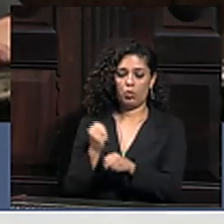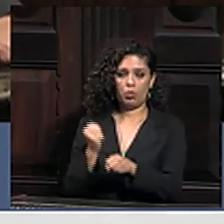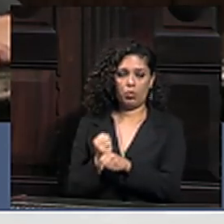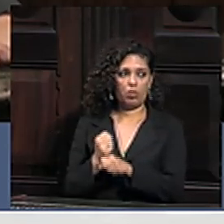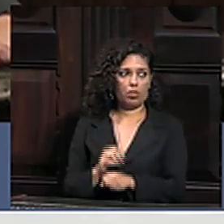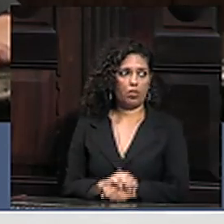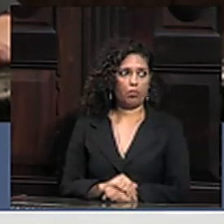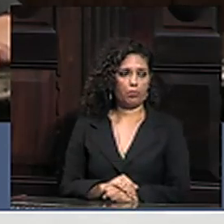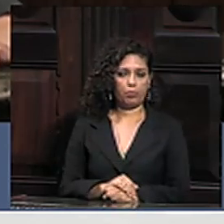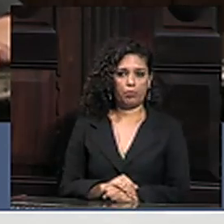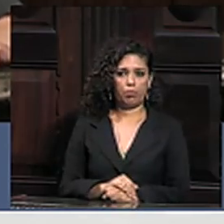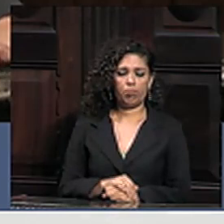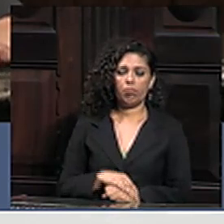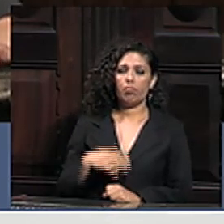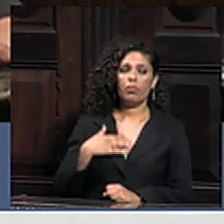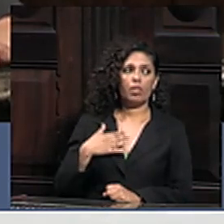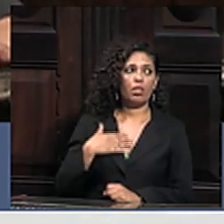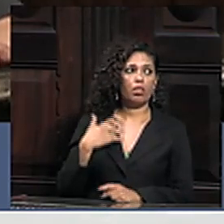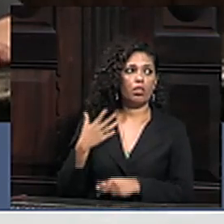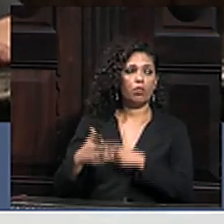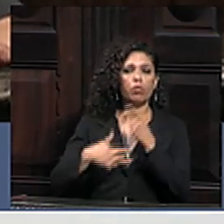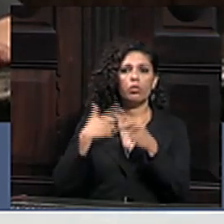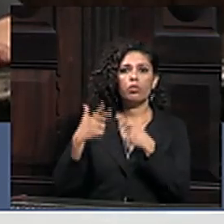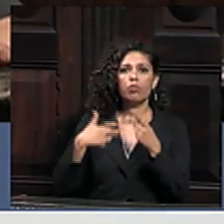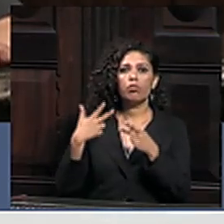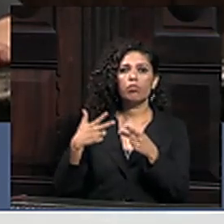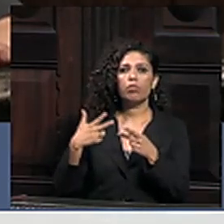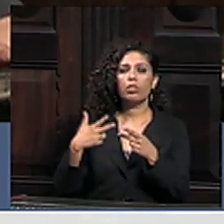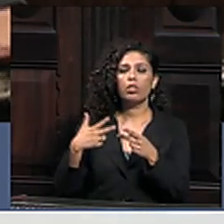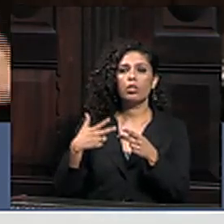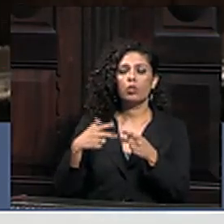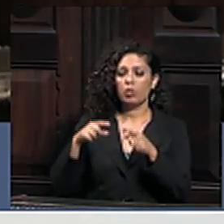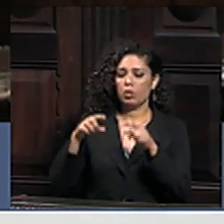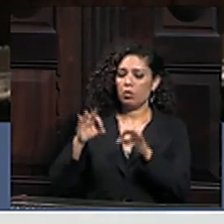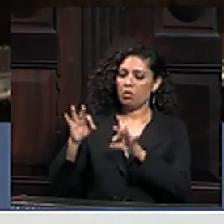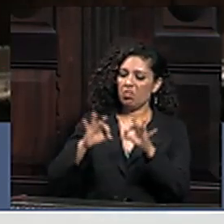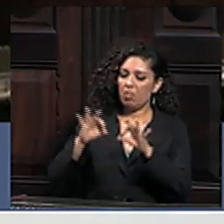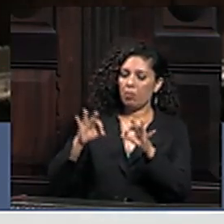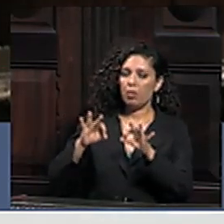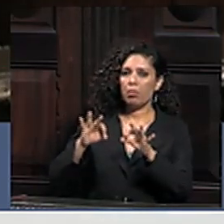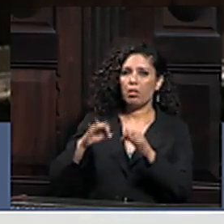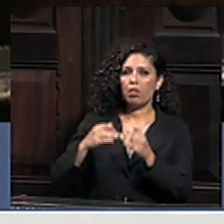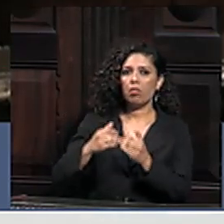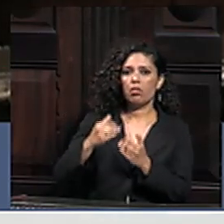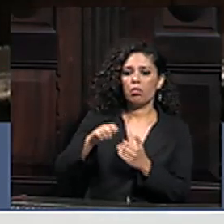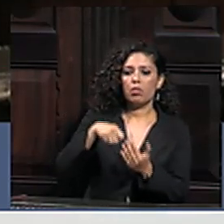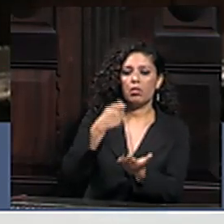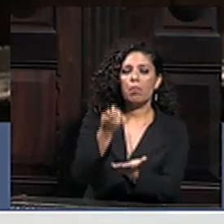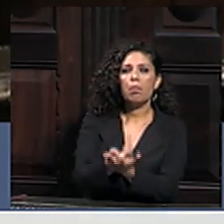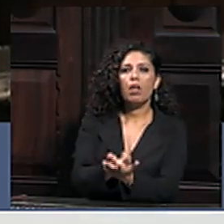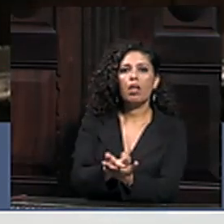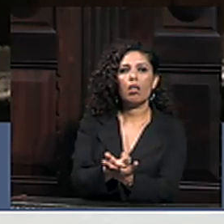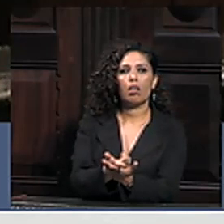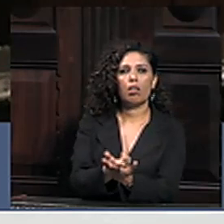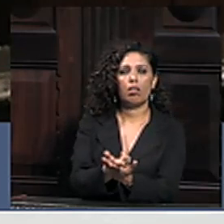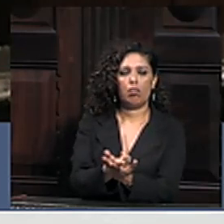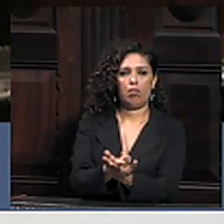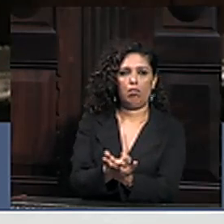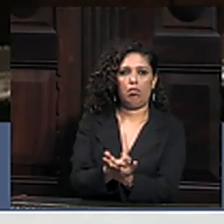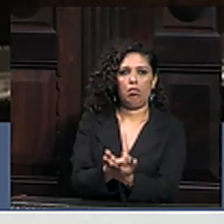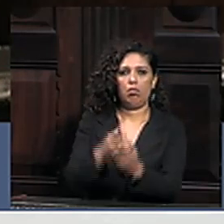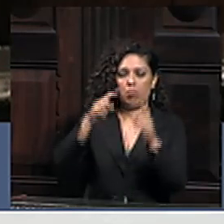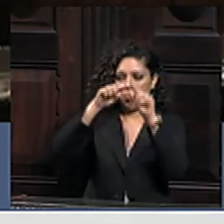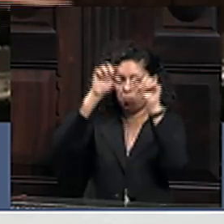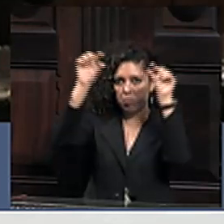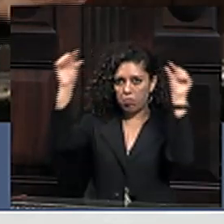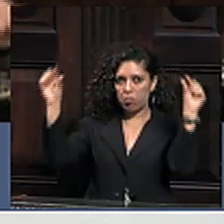porque você vai botar o pedágio no arco metropolitano, não vai reembolsar a população dos seus impostos 2